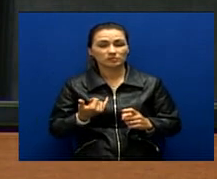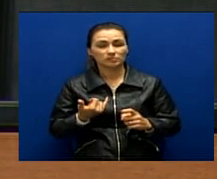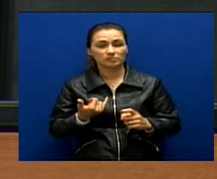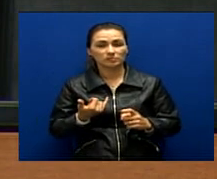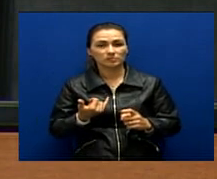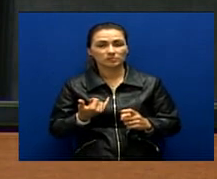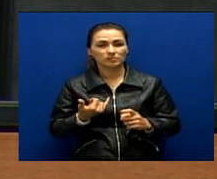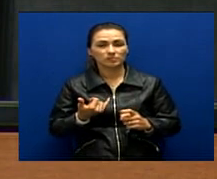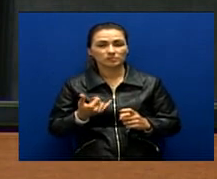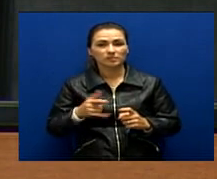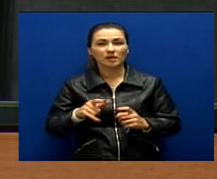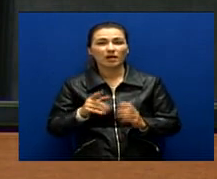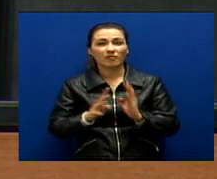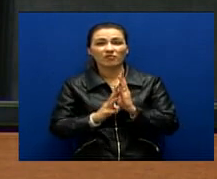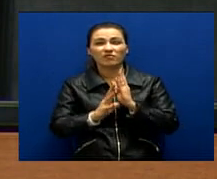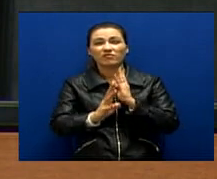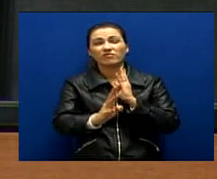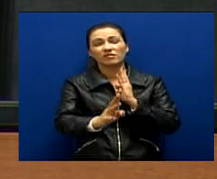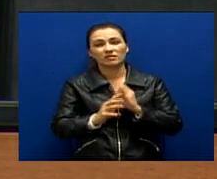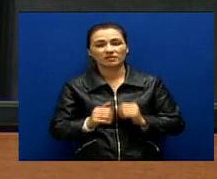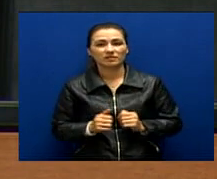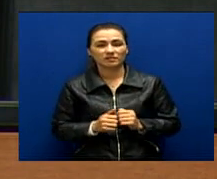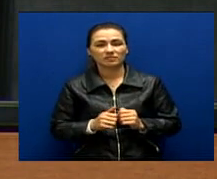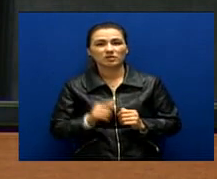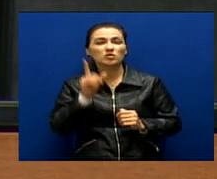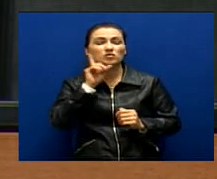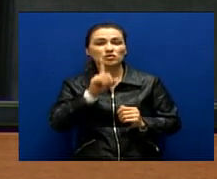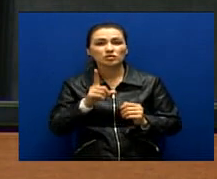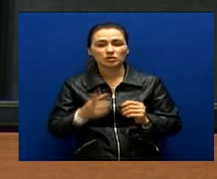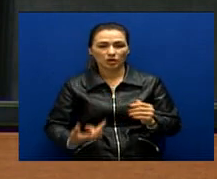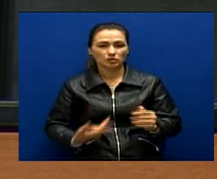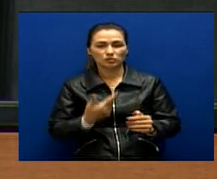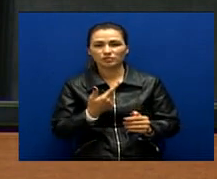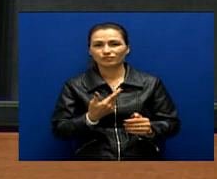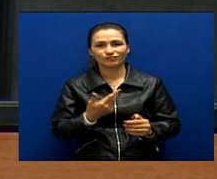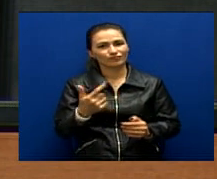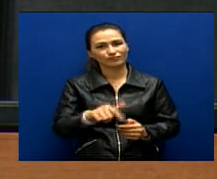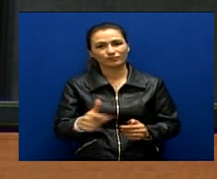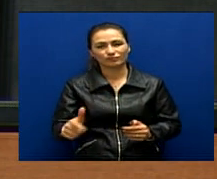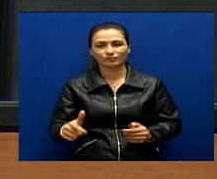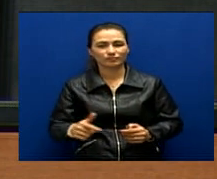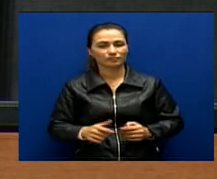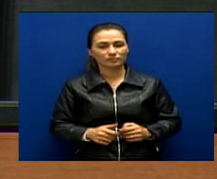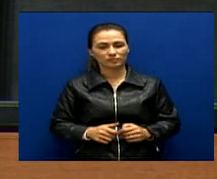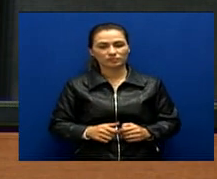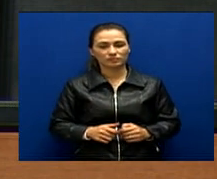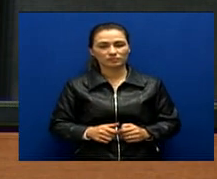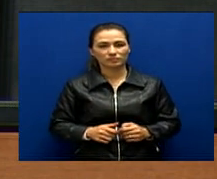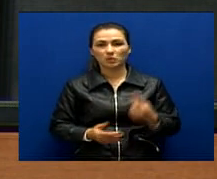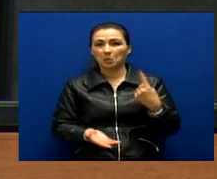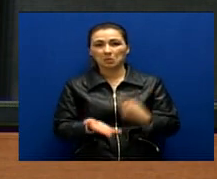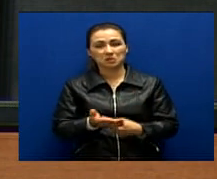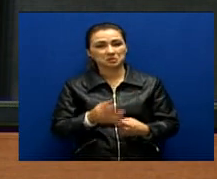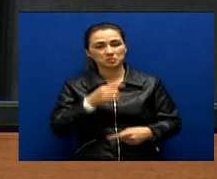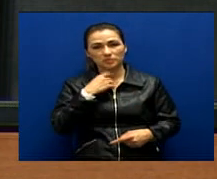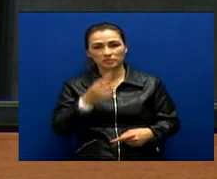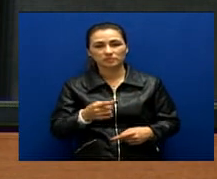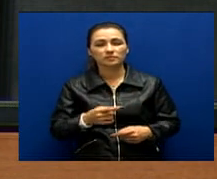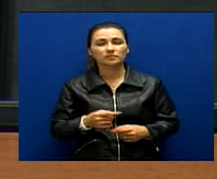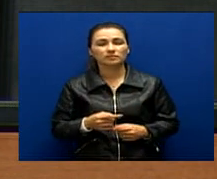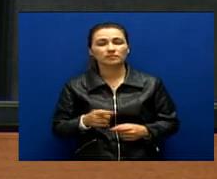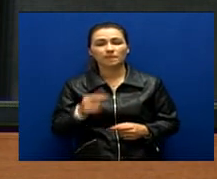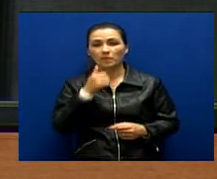cirurgia como proceder com a orientação então a avó da criança tá com essa